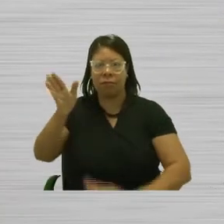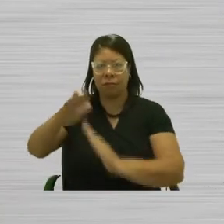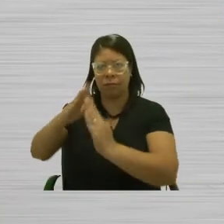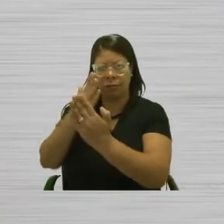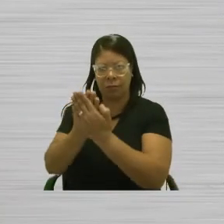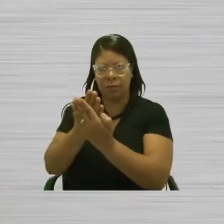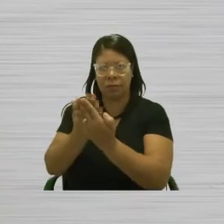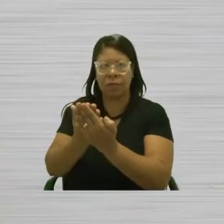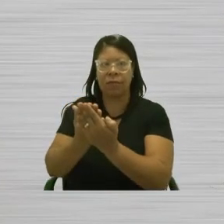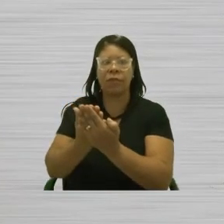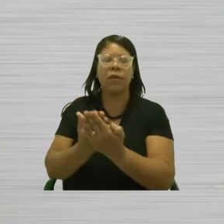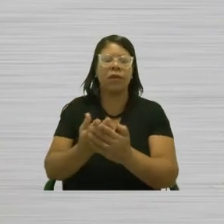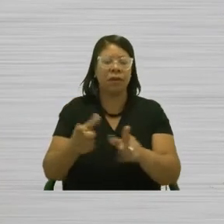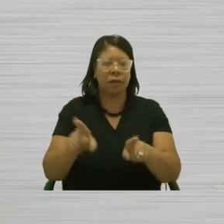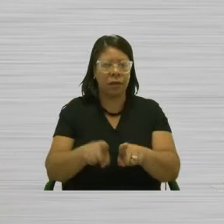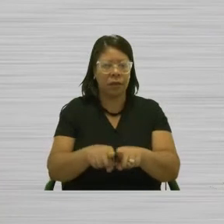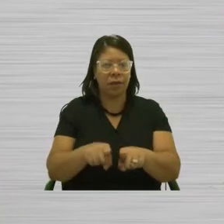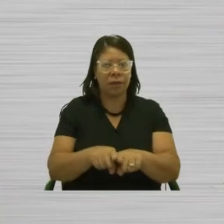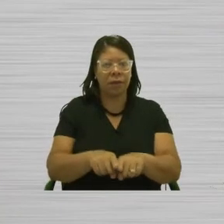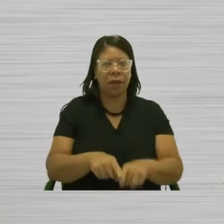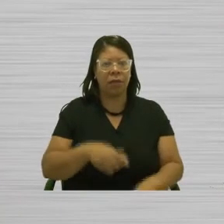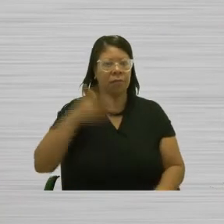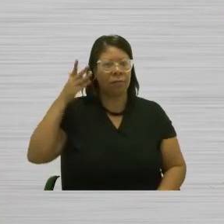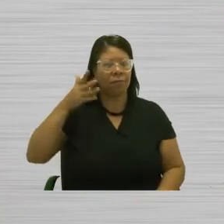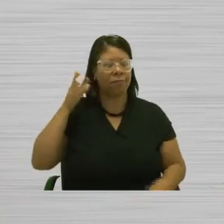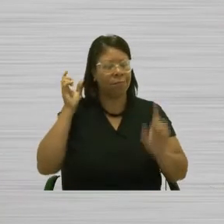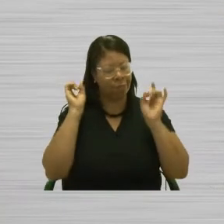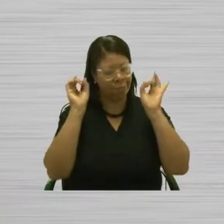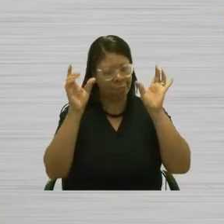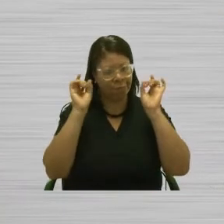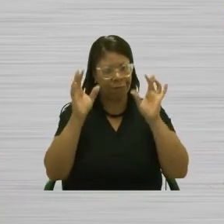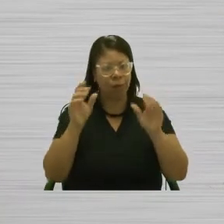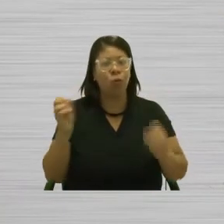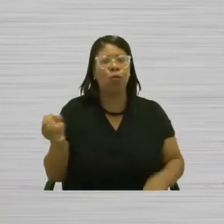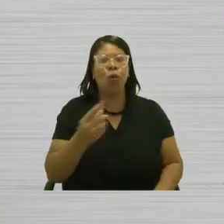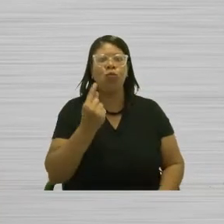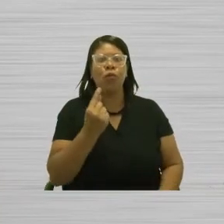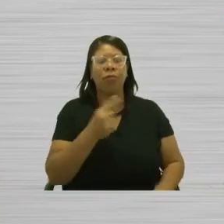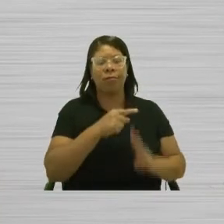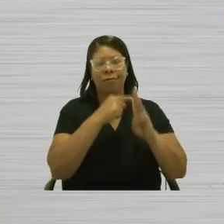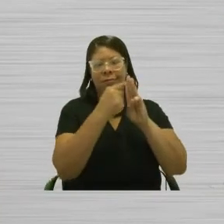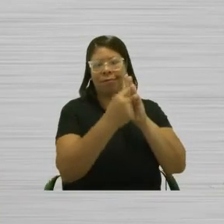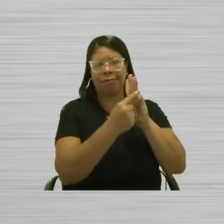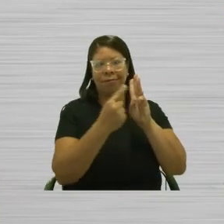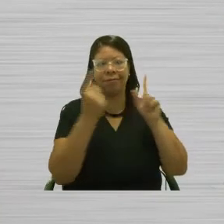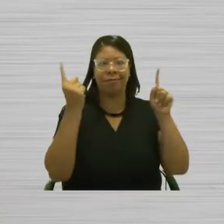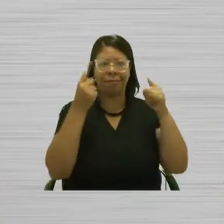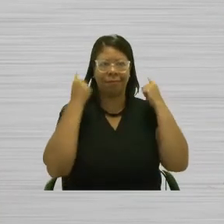grande presente, que foram receber 3 novas ambulâncias para o nosso SAMU.